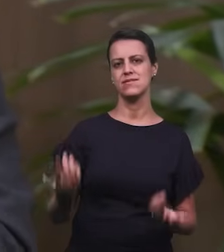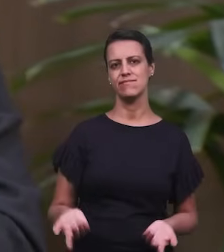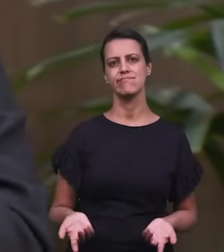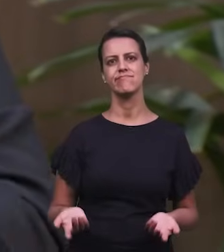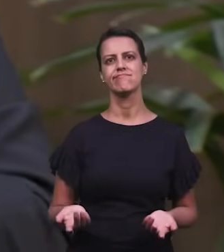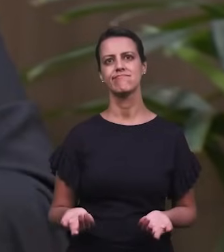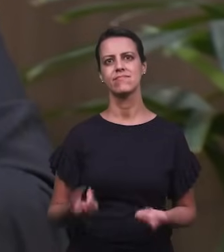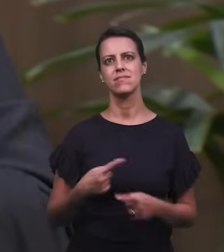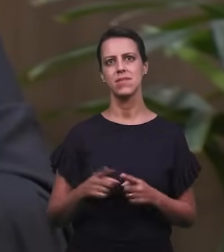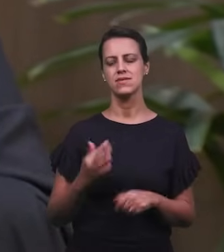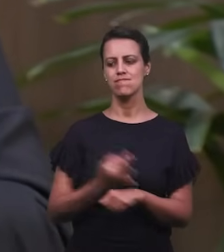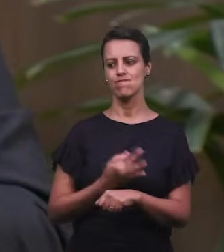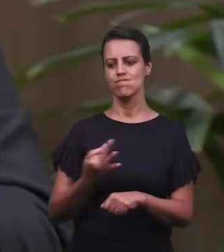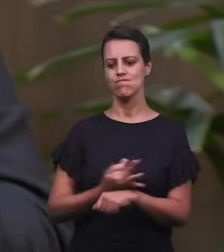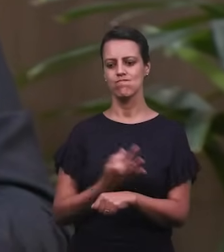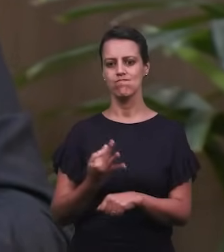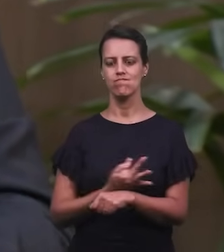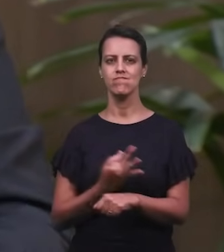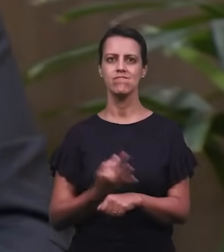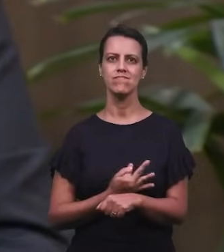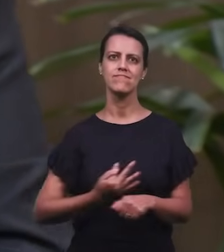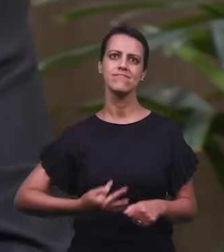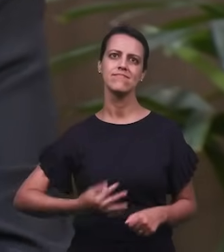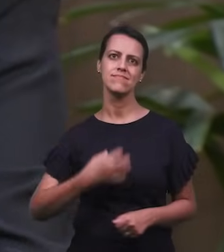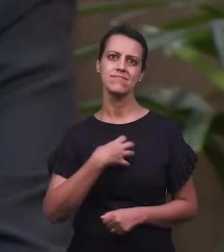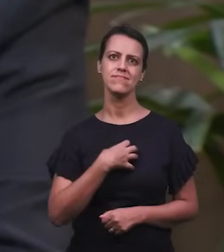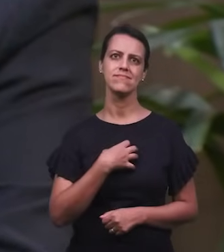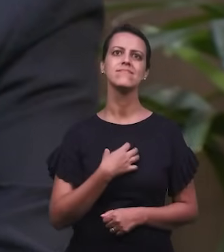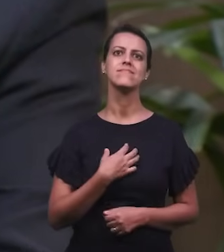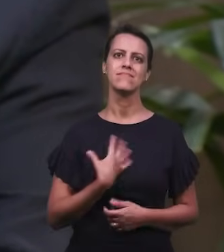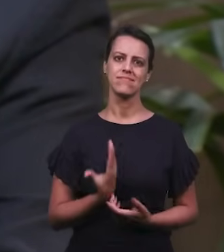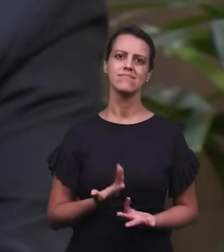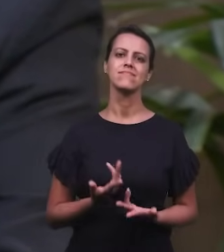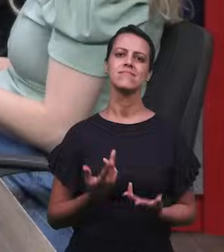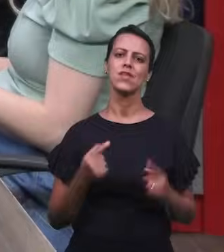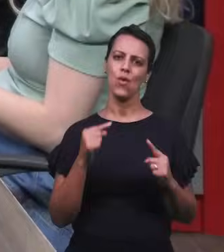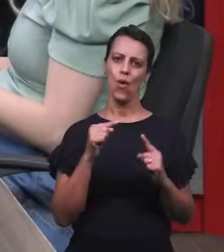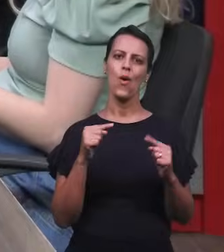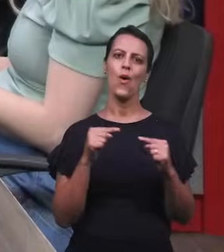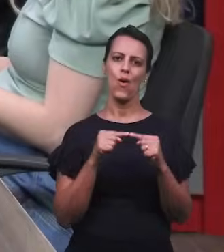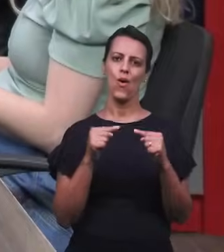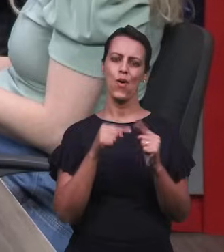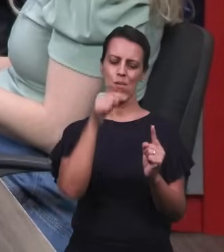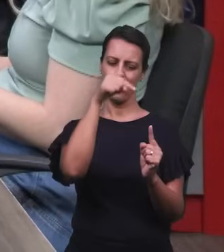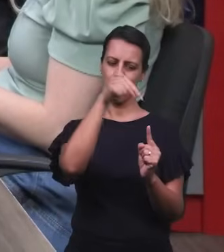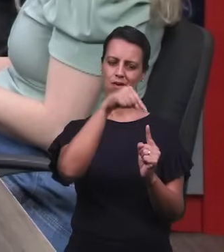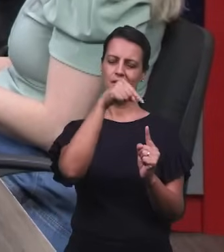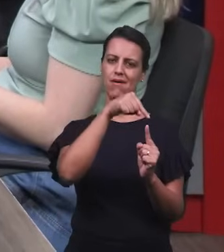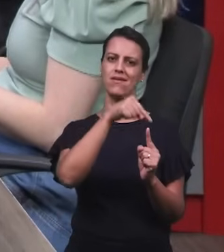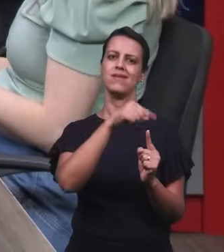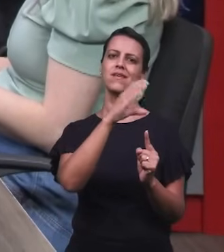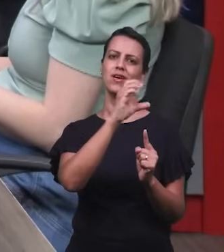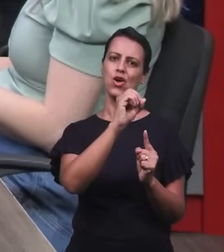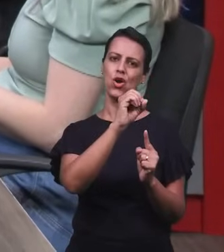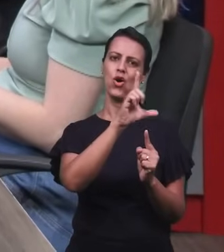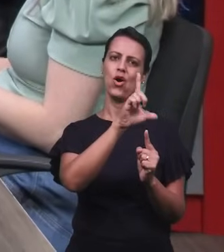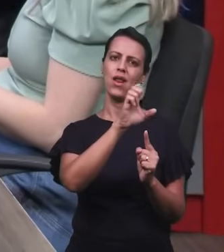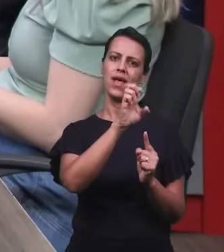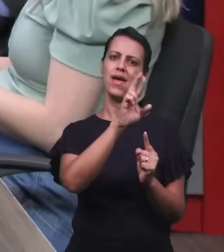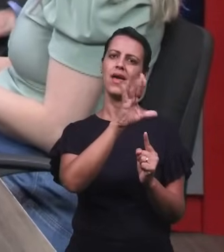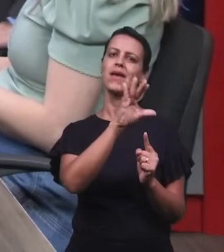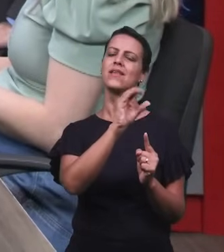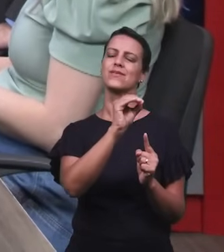E agindo numa atitude realmente, como colocou assim, mais intolerante, né? Exatamente, e de certa